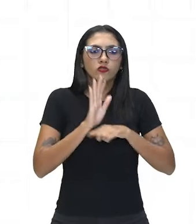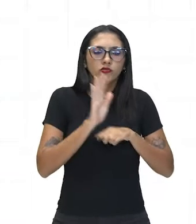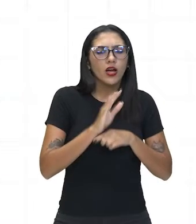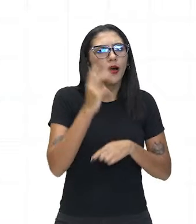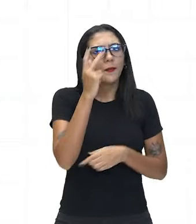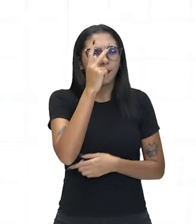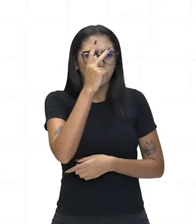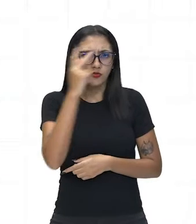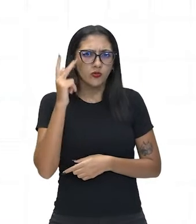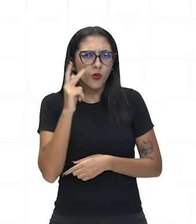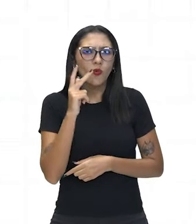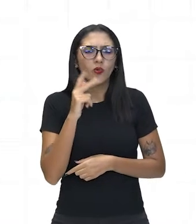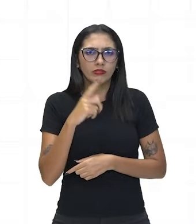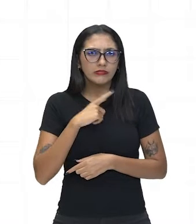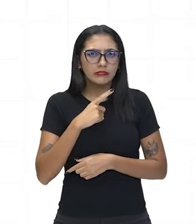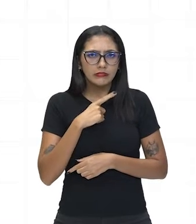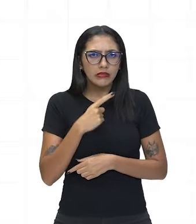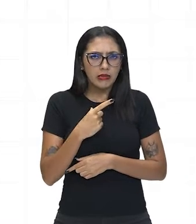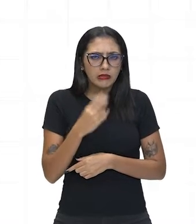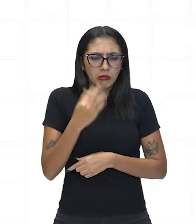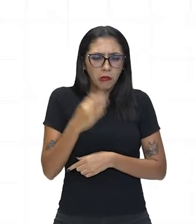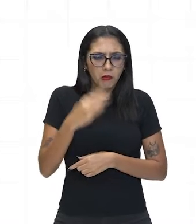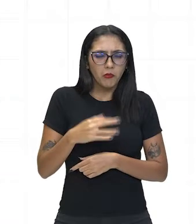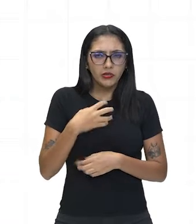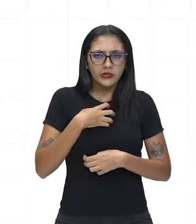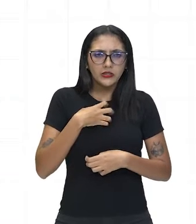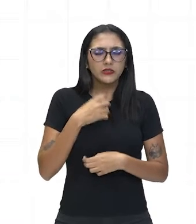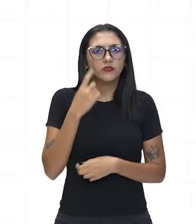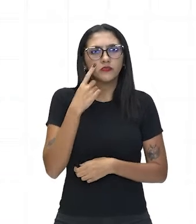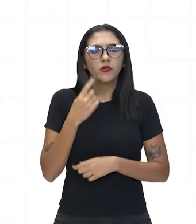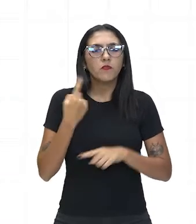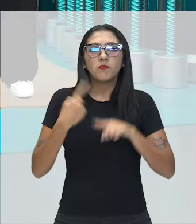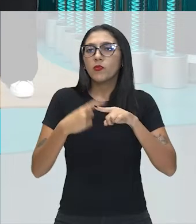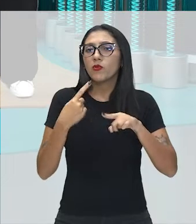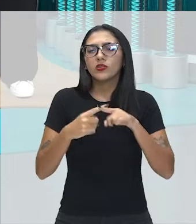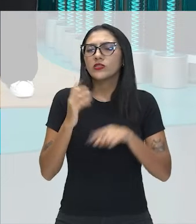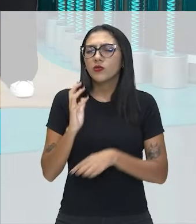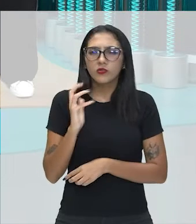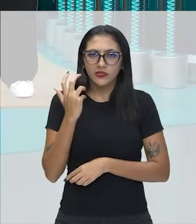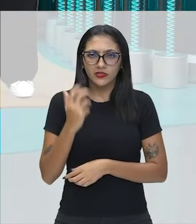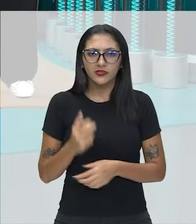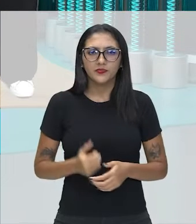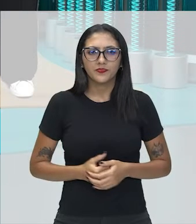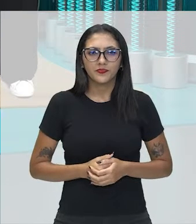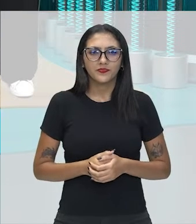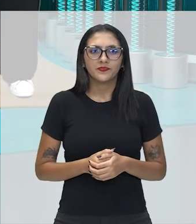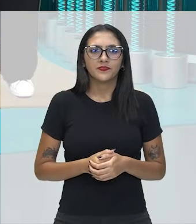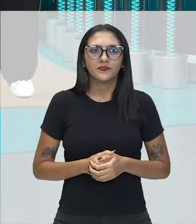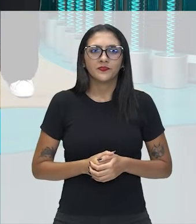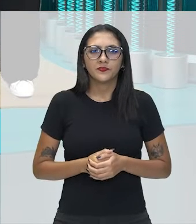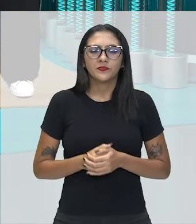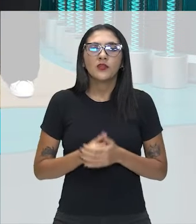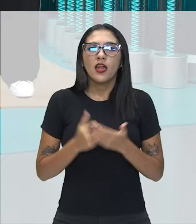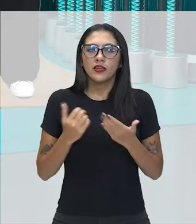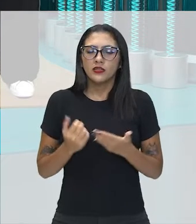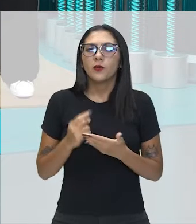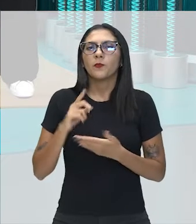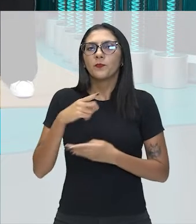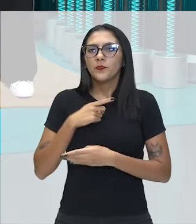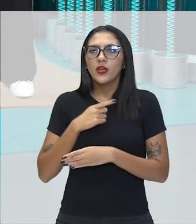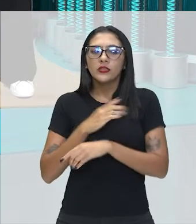pessoa que está próxima a você tem a cãibra, vamos ver o que causa essa condição. Bom, a cãibra, ela pode